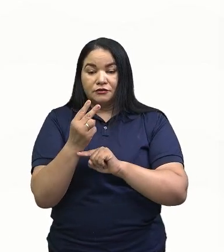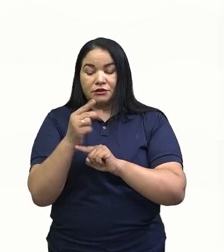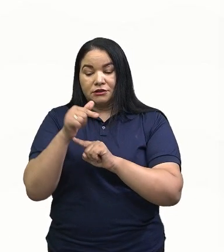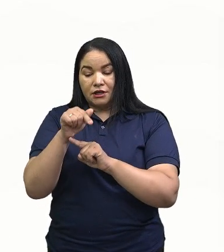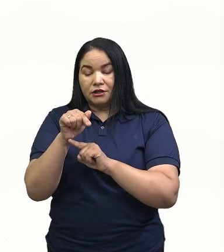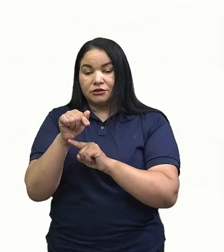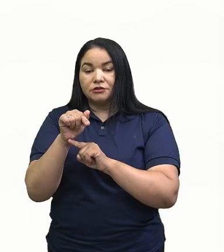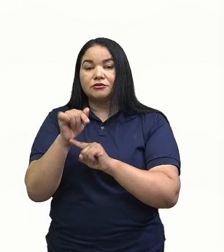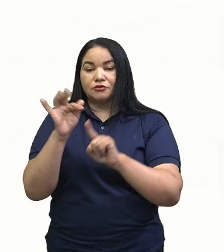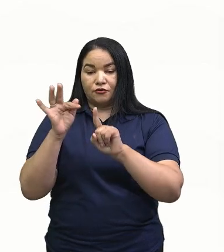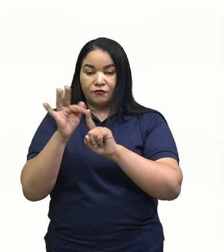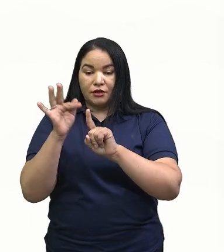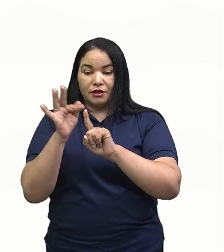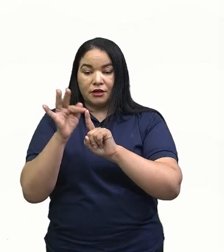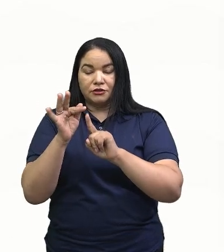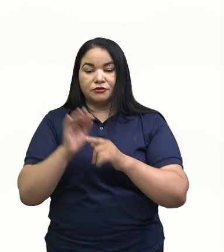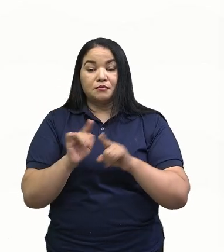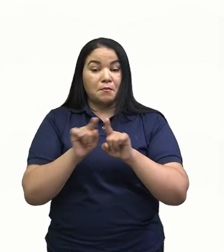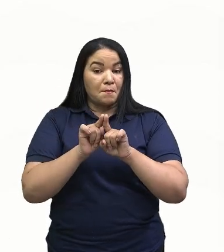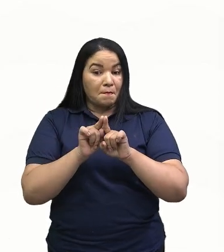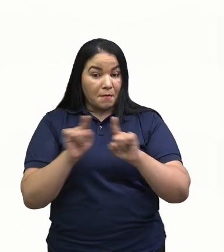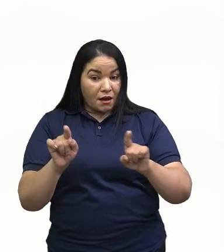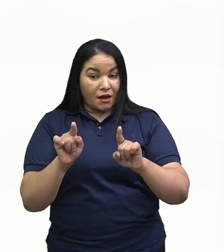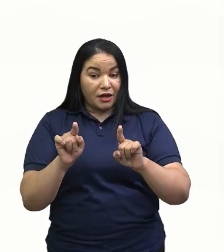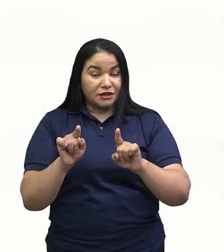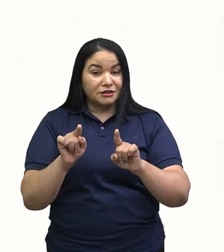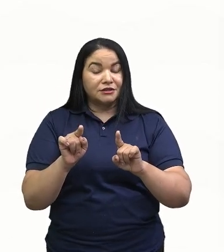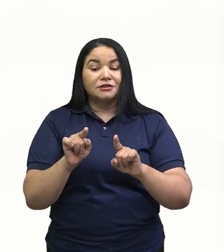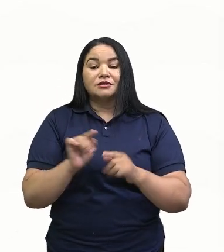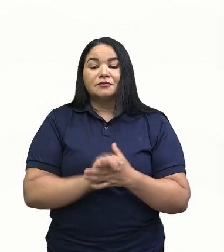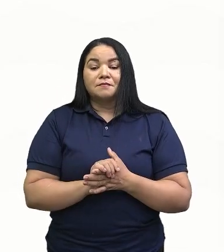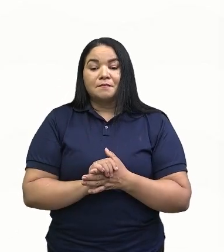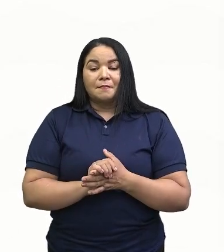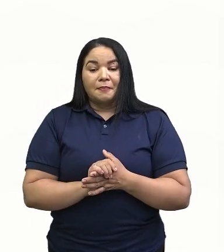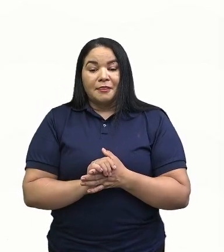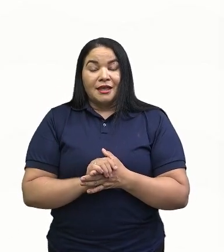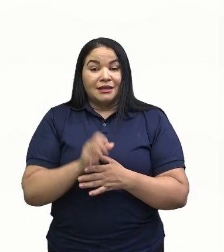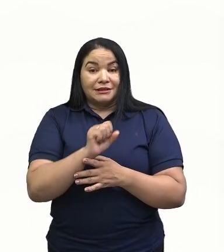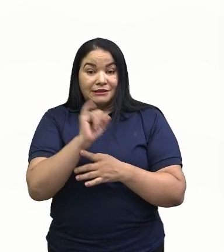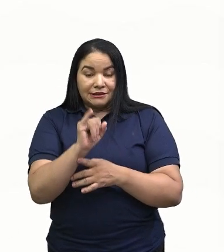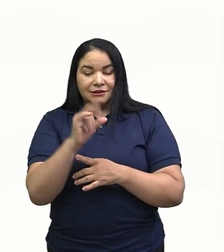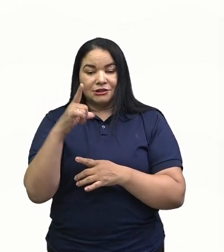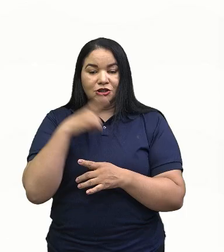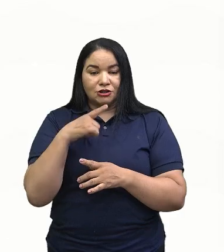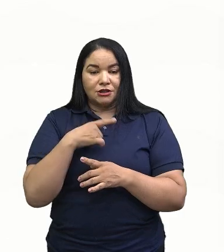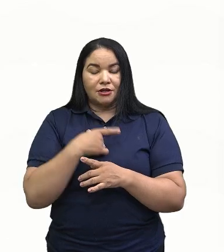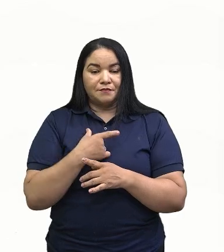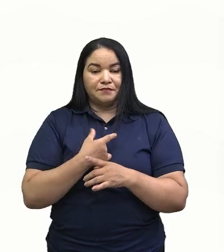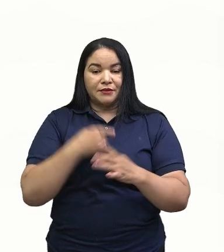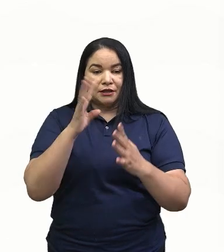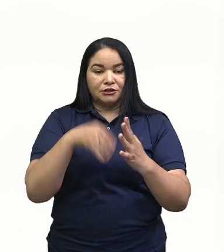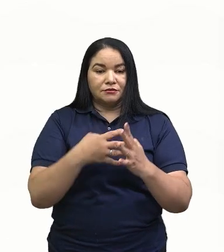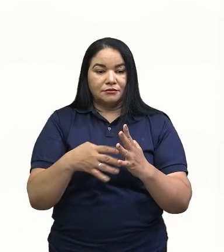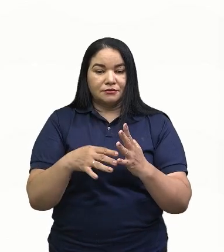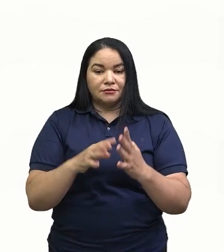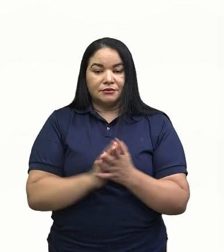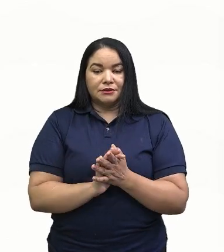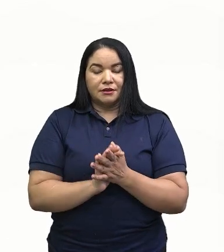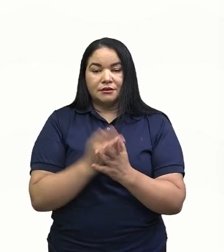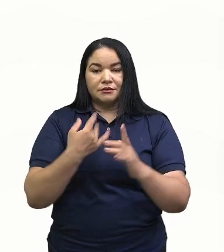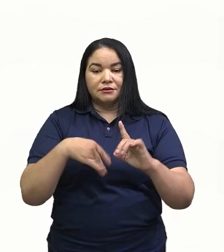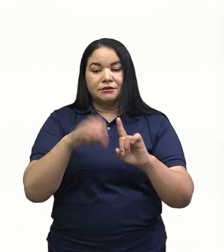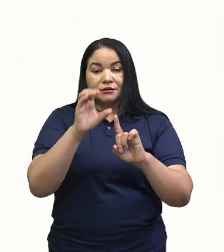graus Fahrenheit. Só como eu falei para vocês, quando tivermos aí na escala Celsius,